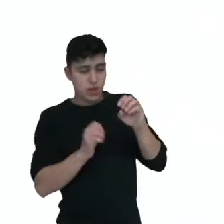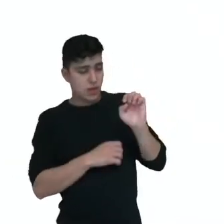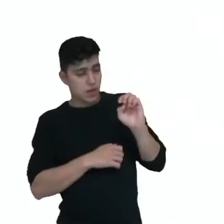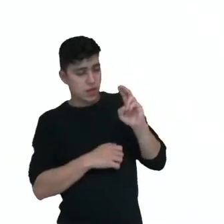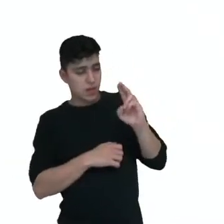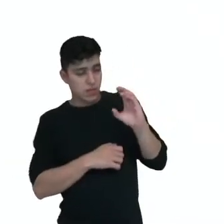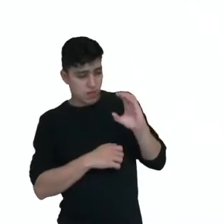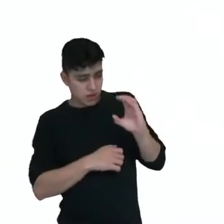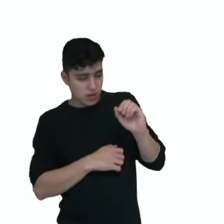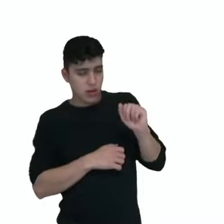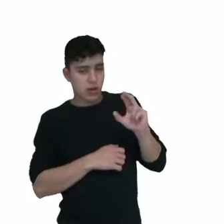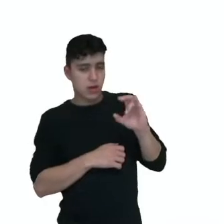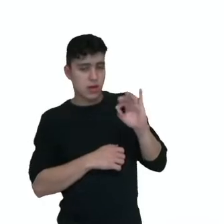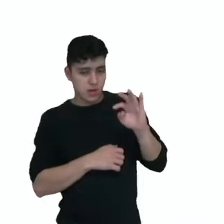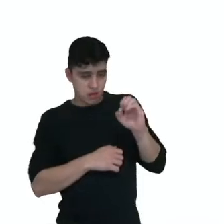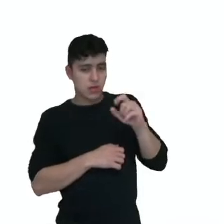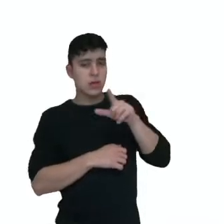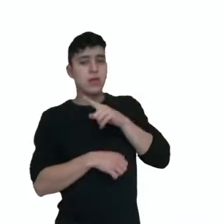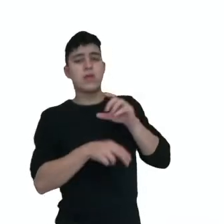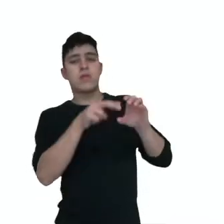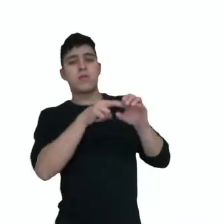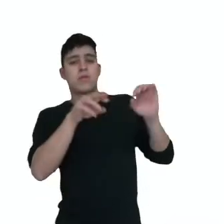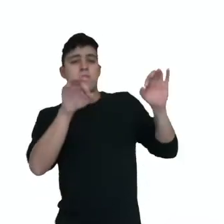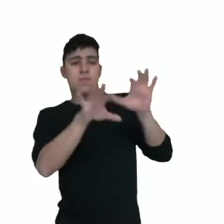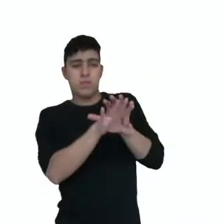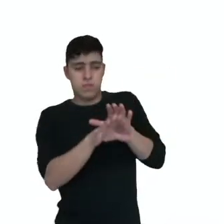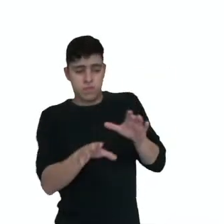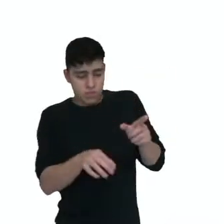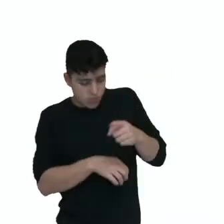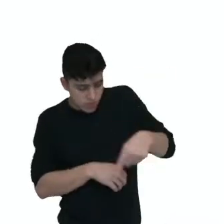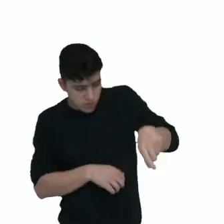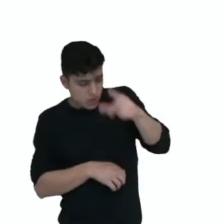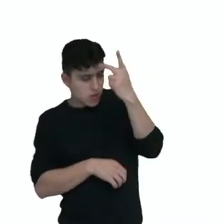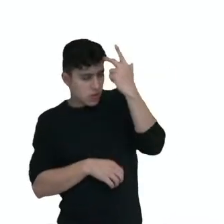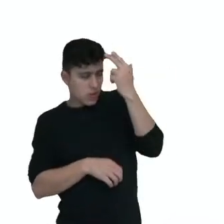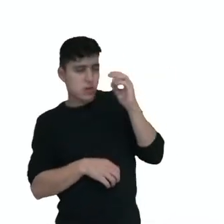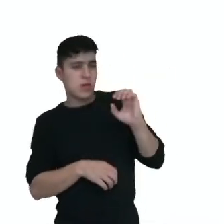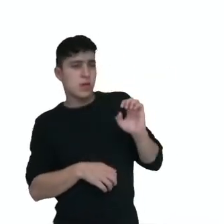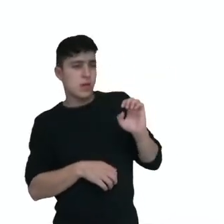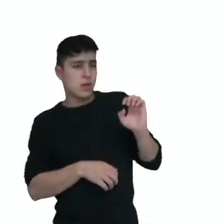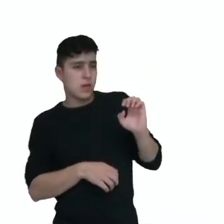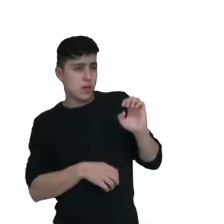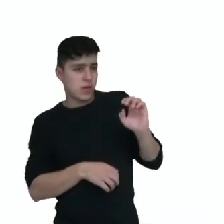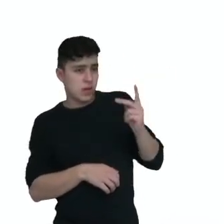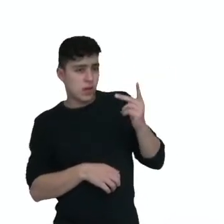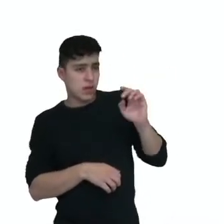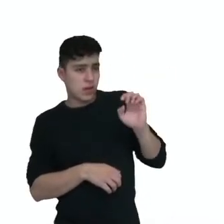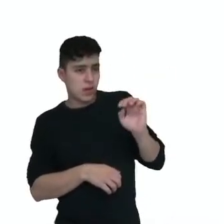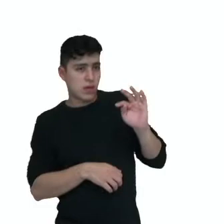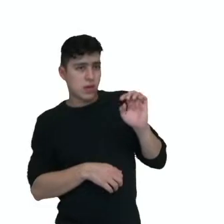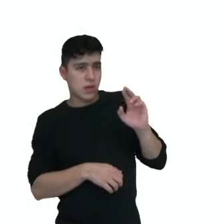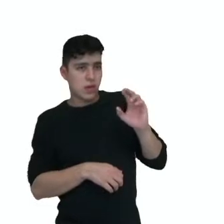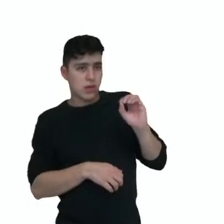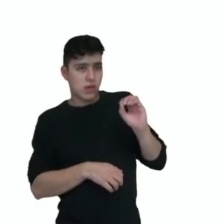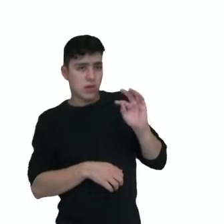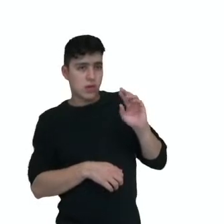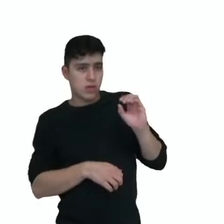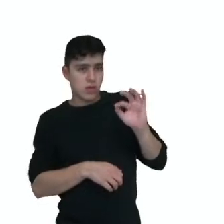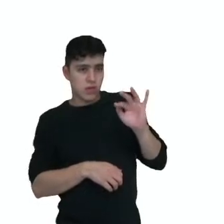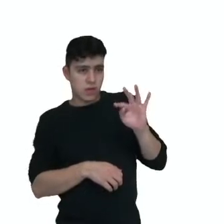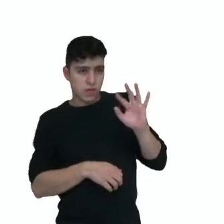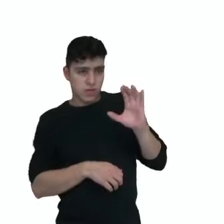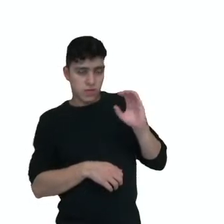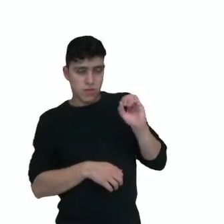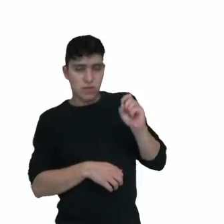um núcleo bem definidinho, certo? E geralmente são heterotróficos ou heterótrofos, se alimentam de outros seres vivos,